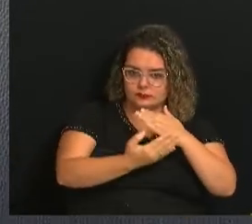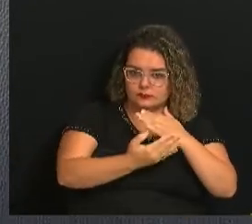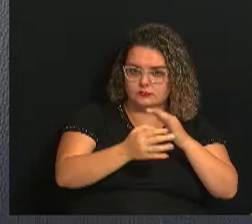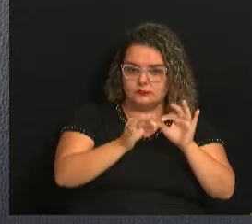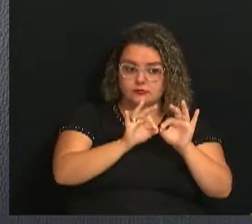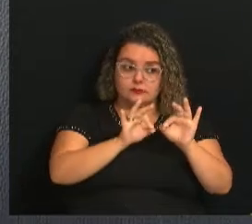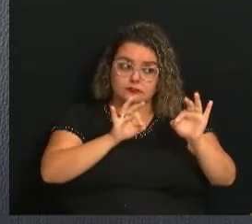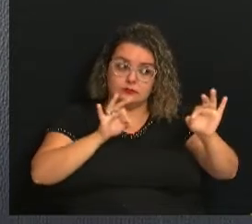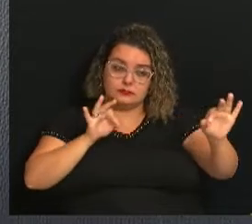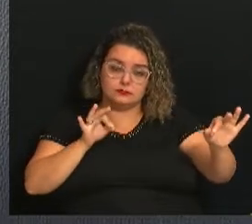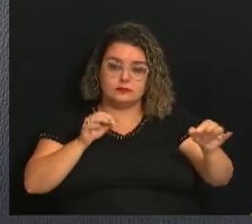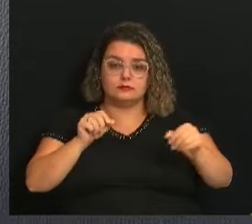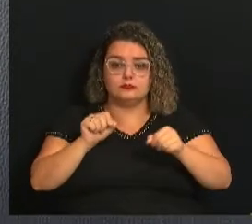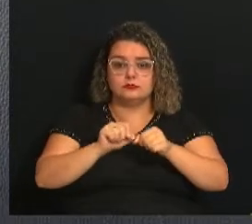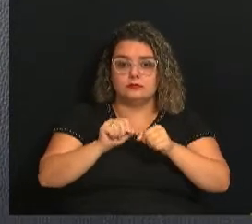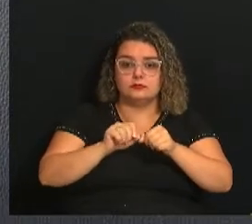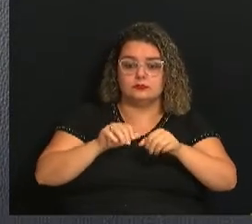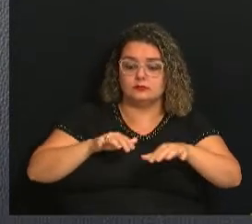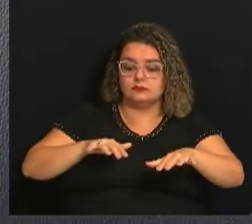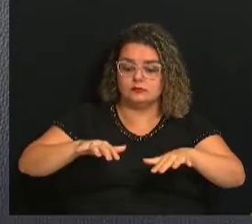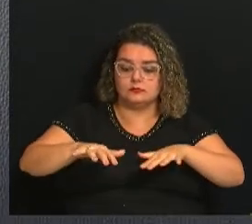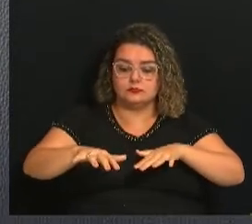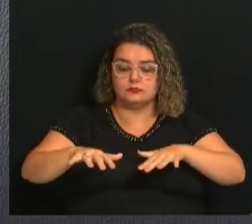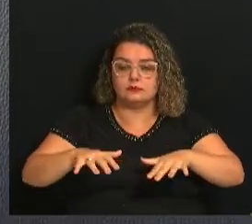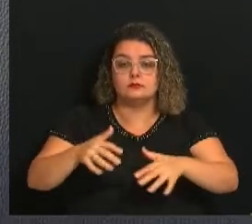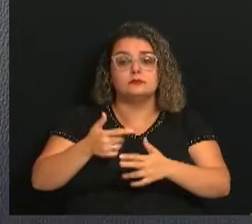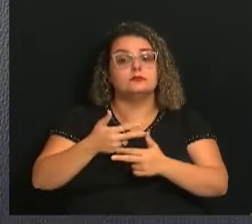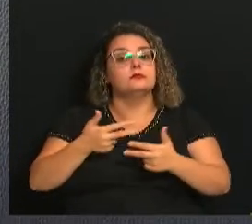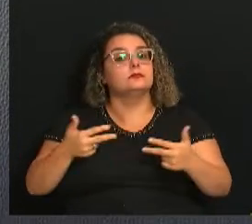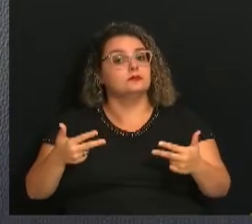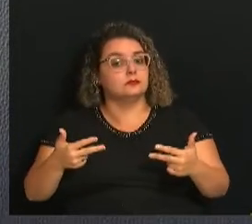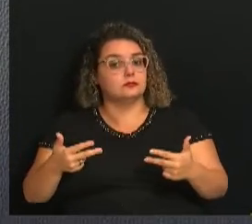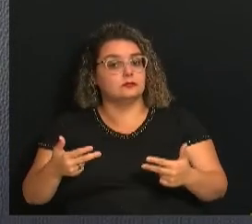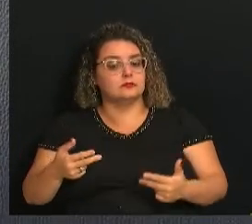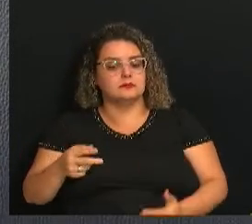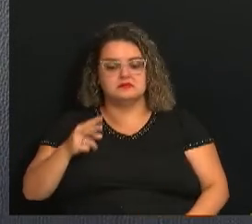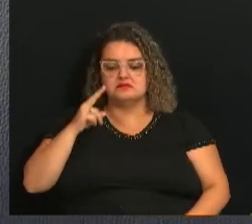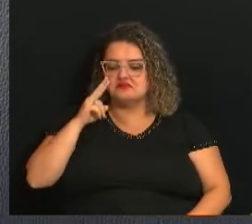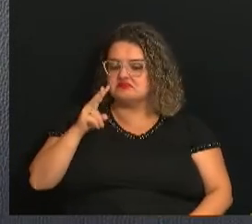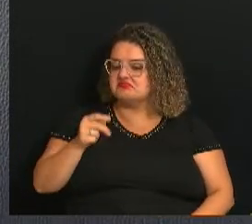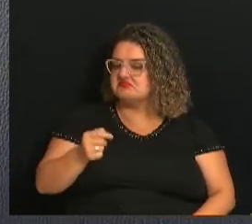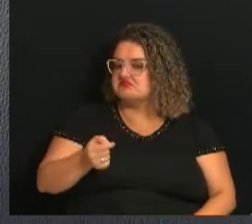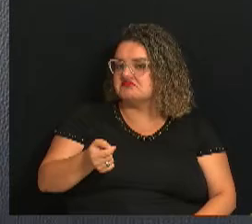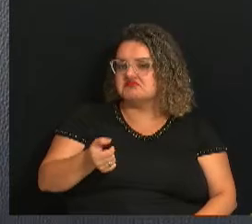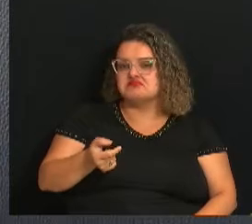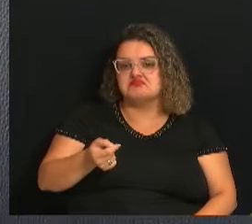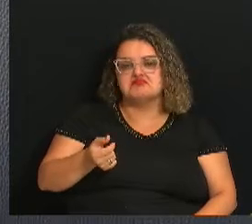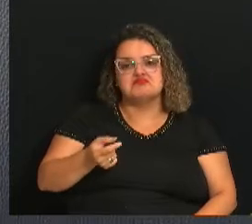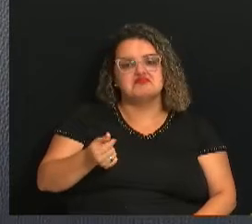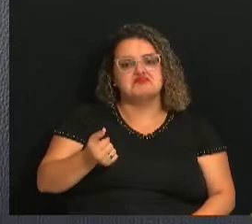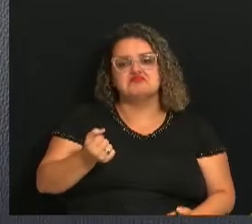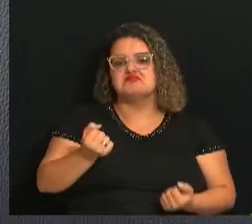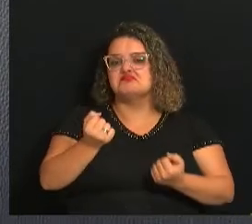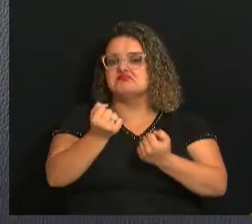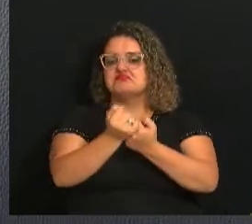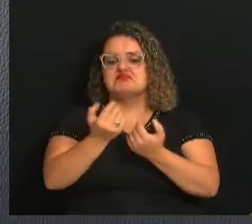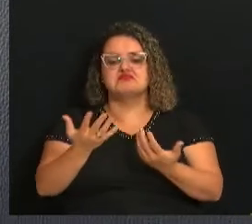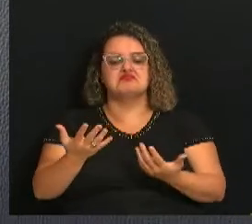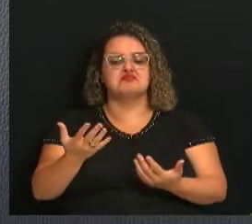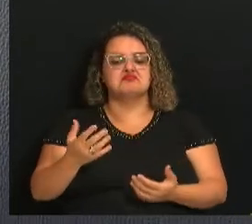fazendo toda essa mobilização, coisa que a gente vê pouquíssimo apoio do poder público, né,